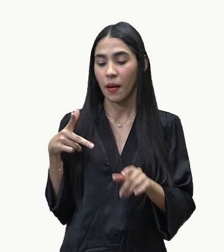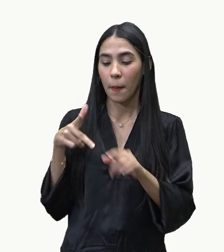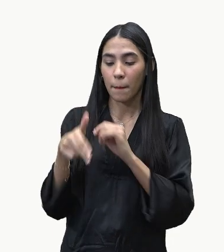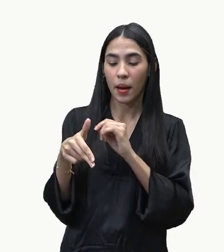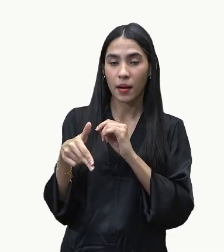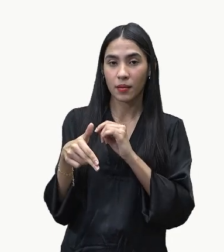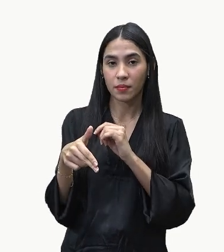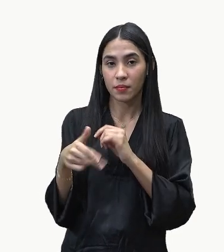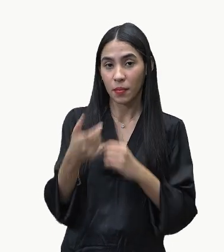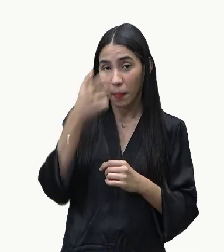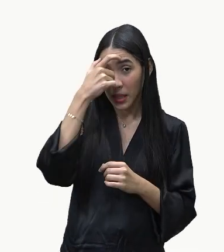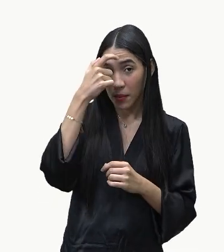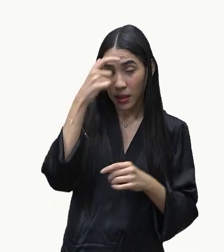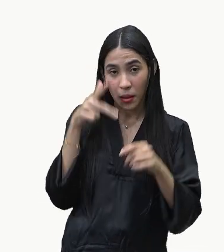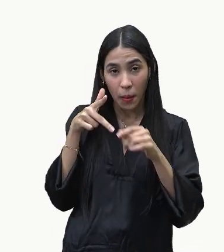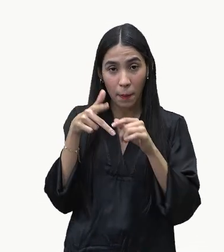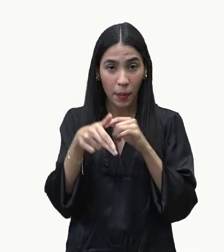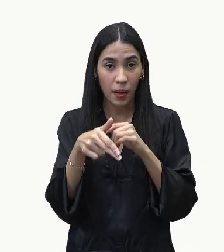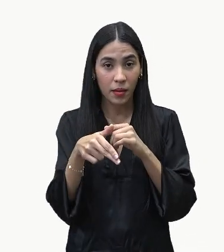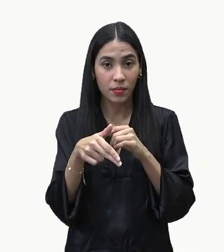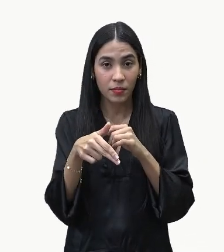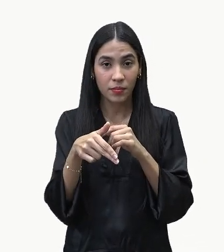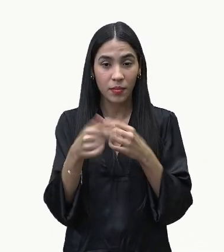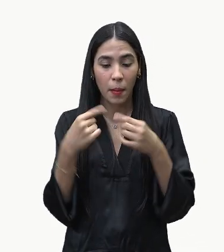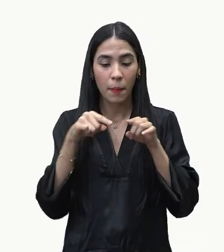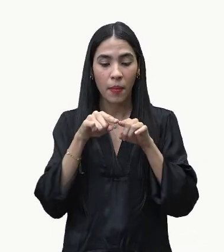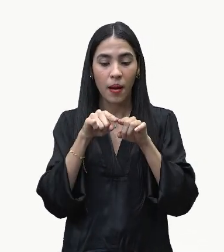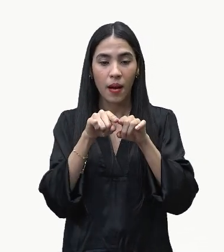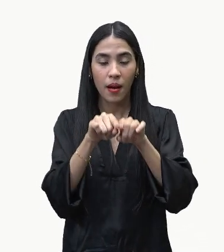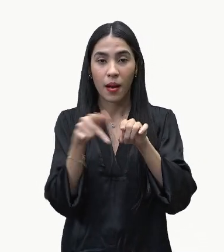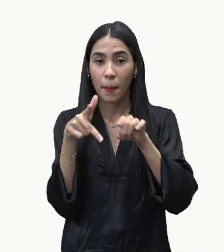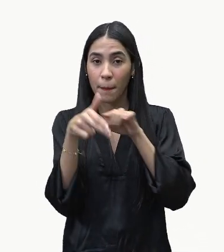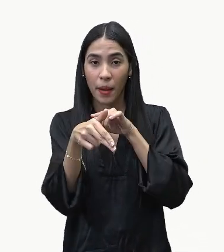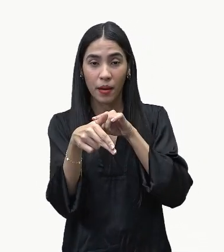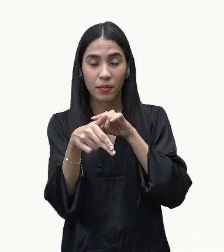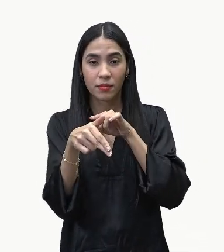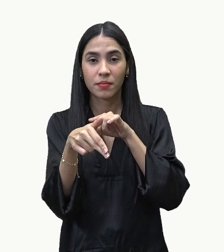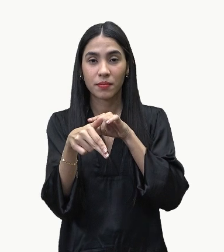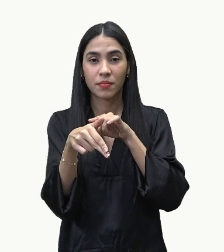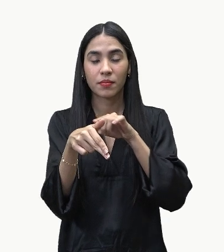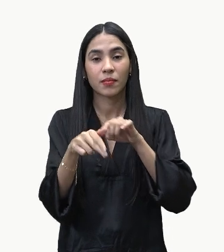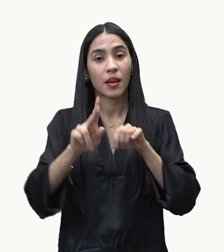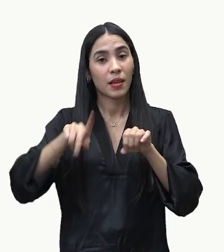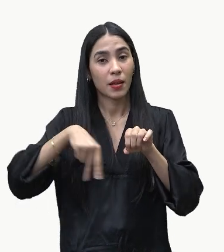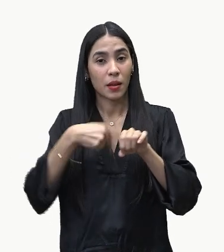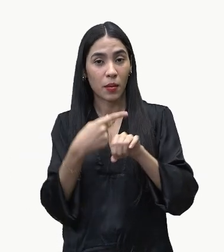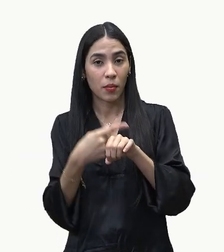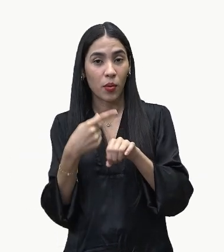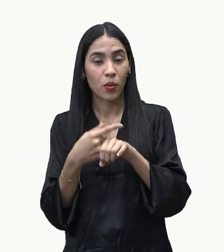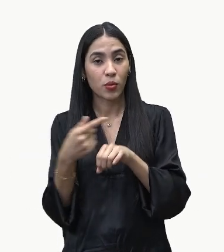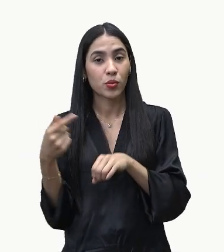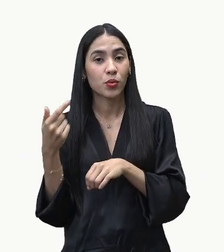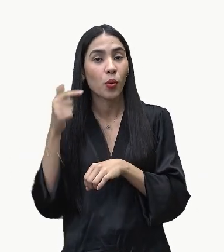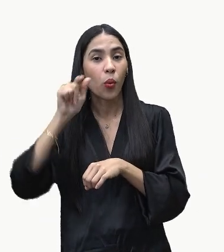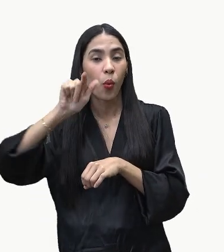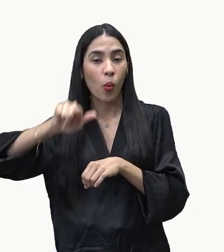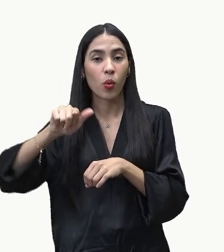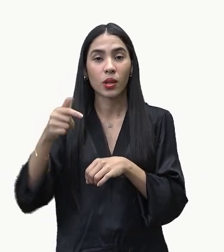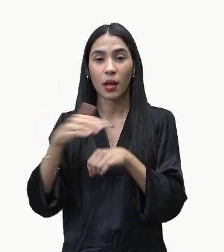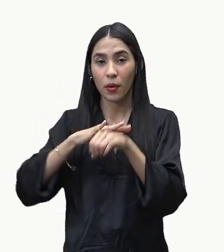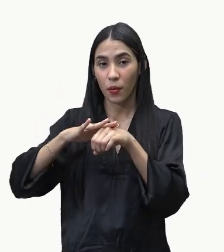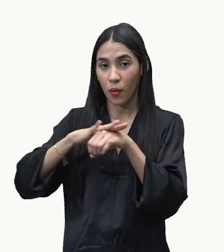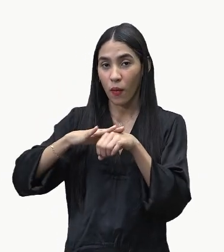de um pensamento, de uma linha de pensamento, foi quebrada e aí outra ideia